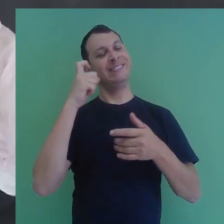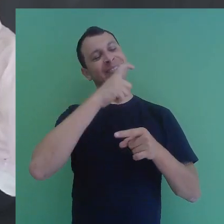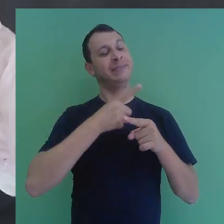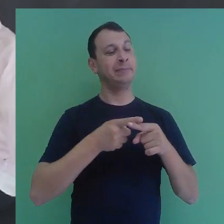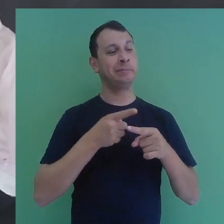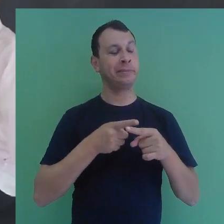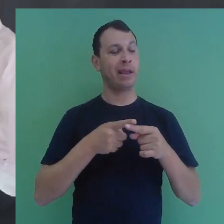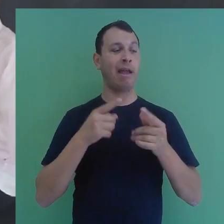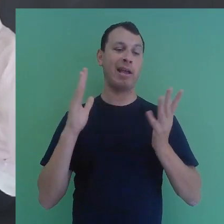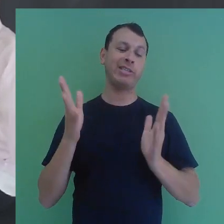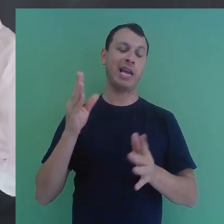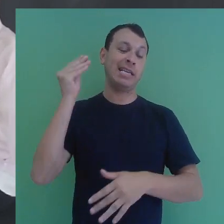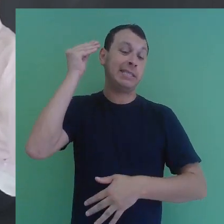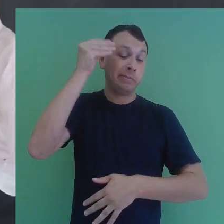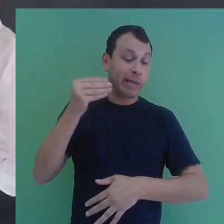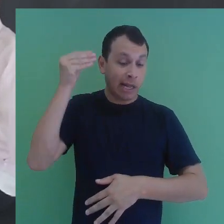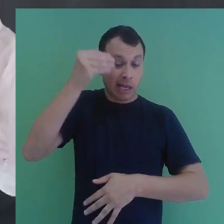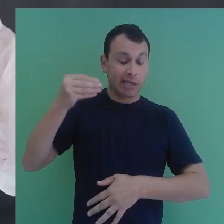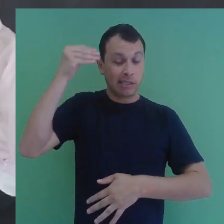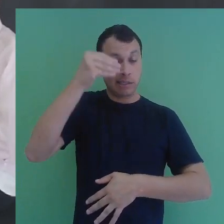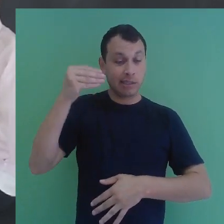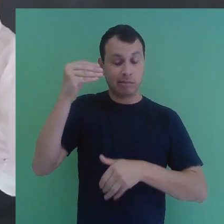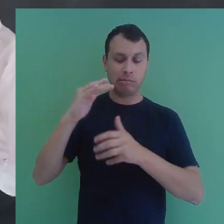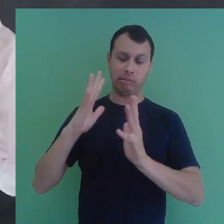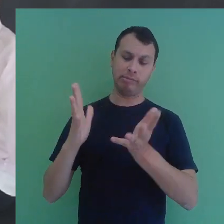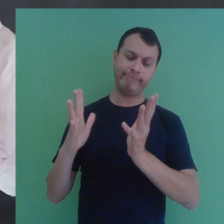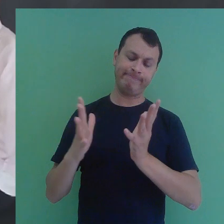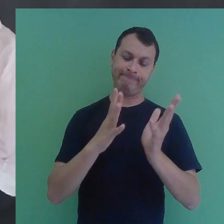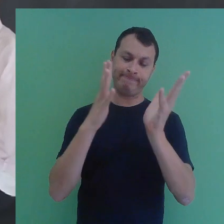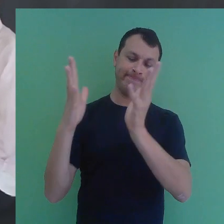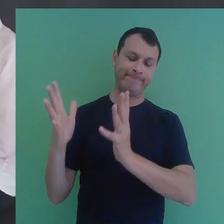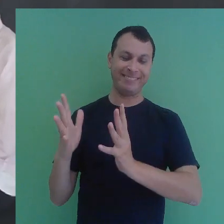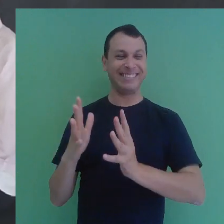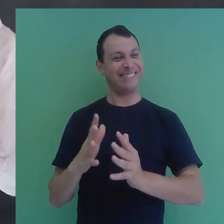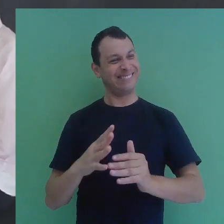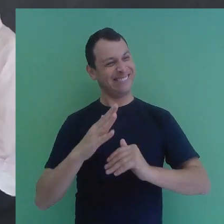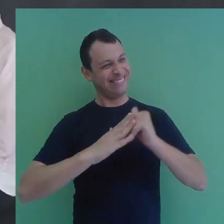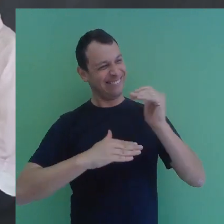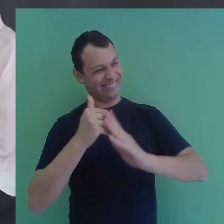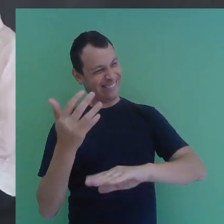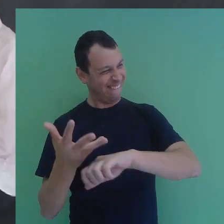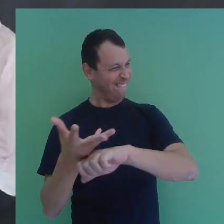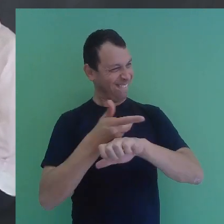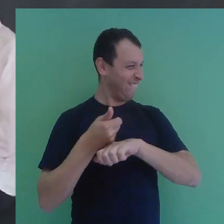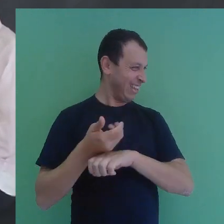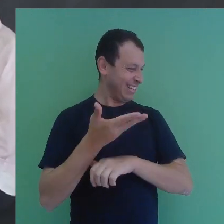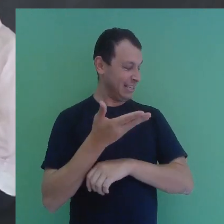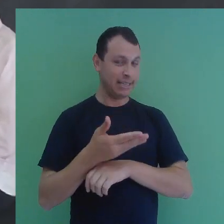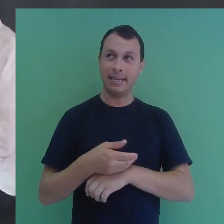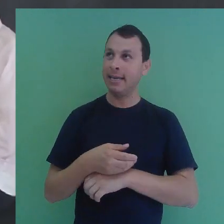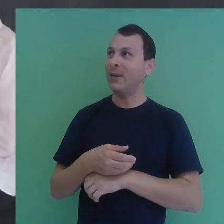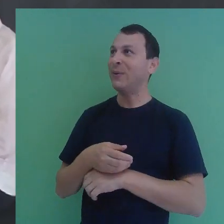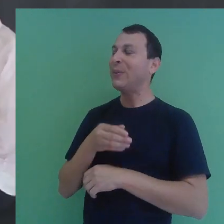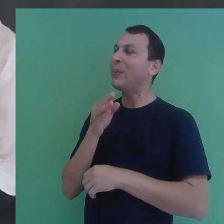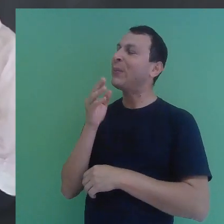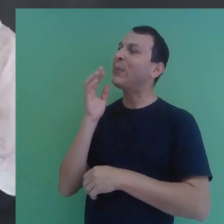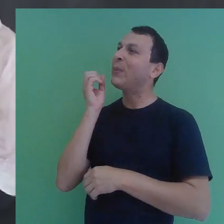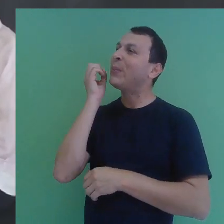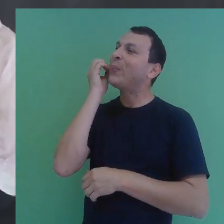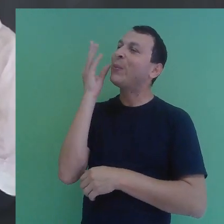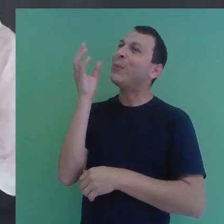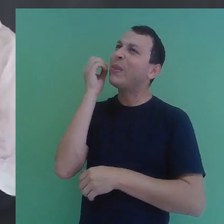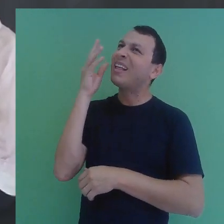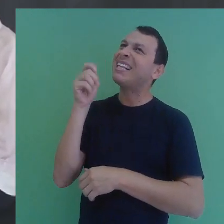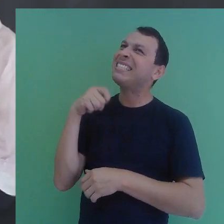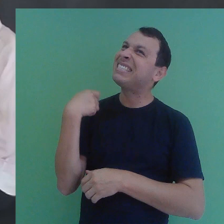isso, porque agora com bastante experiência, Você já tá fera, né? eu não consigo lembrar de sinais que são